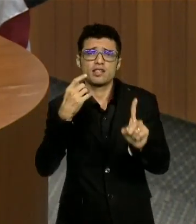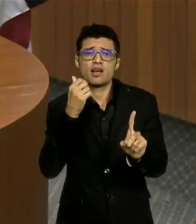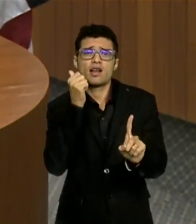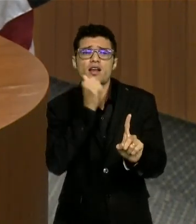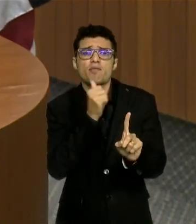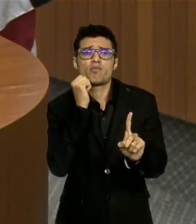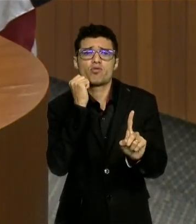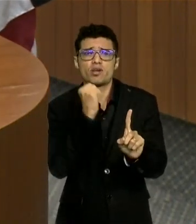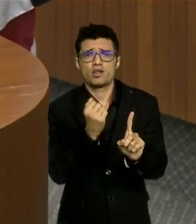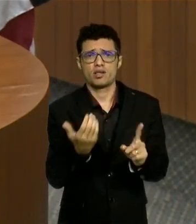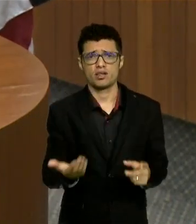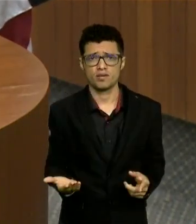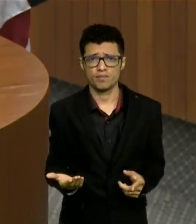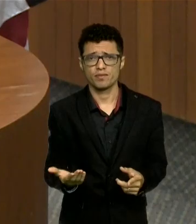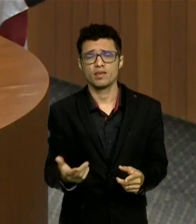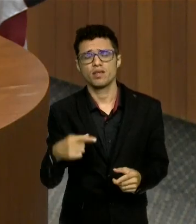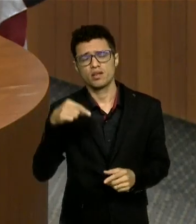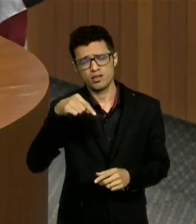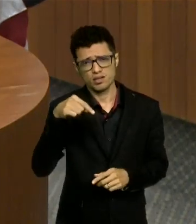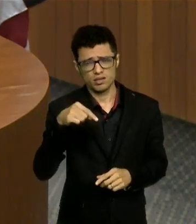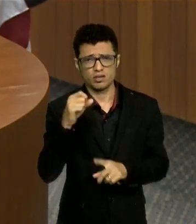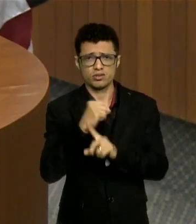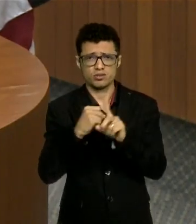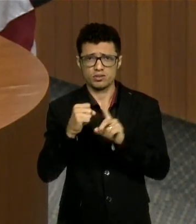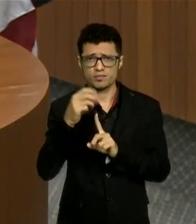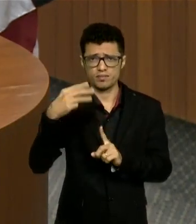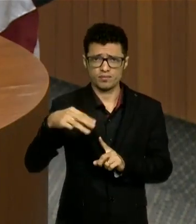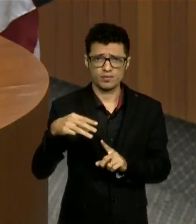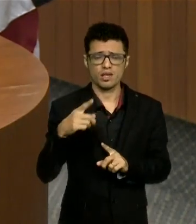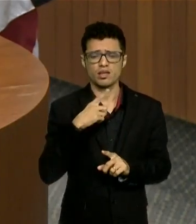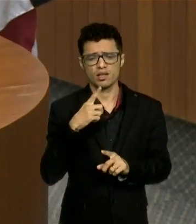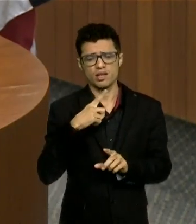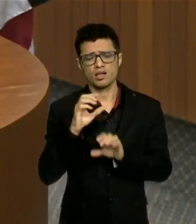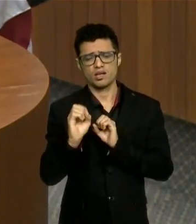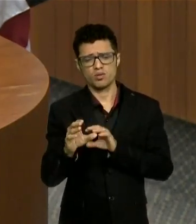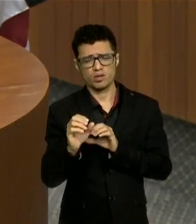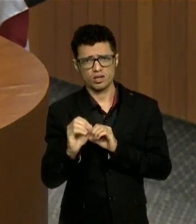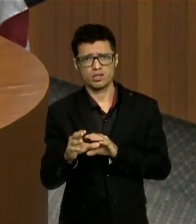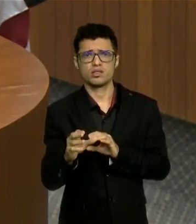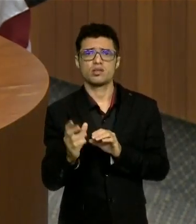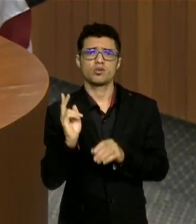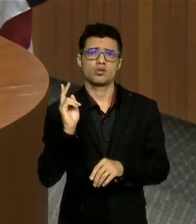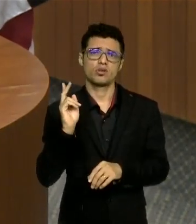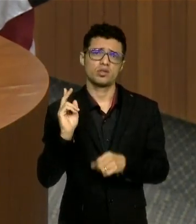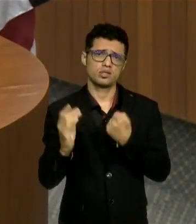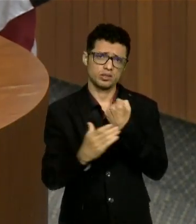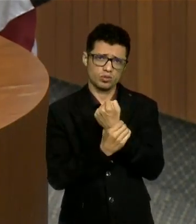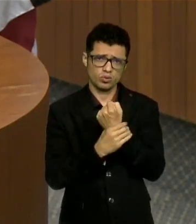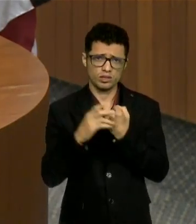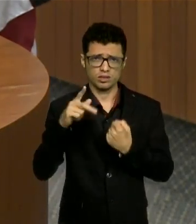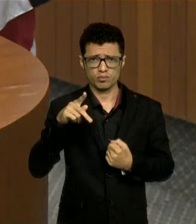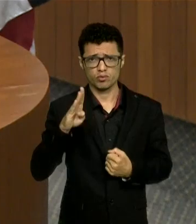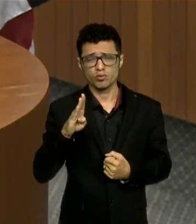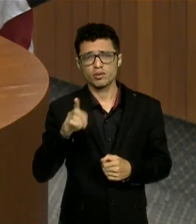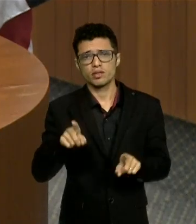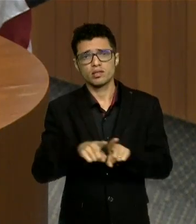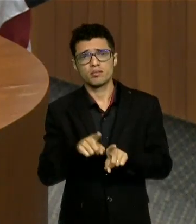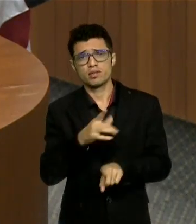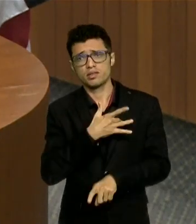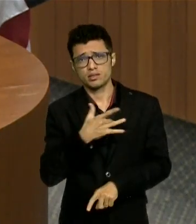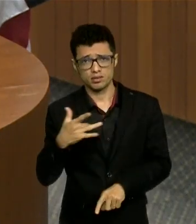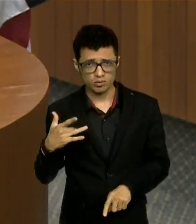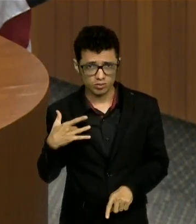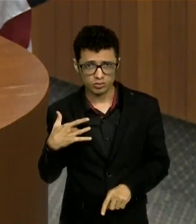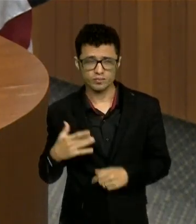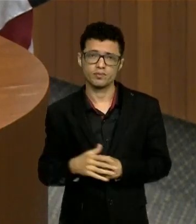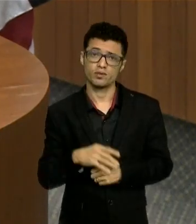sociedade maranhense, envolve a educação, envolve segurança pública, envolve inclusive a saúde. E nós